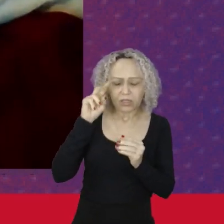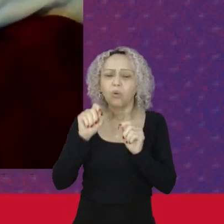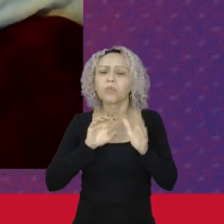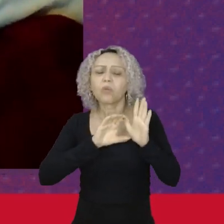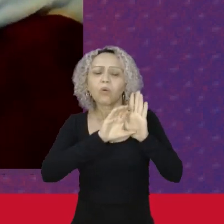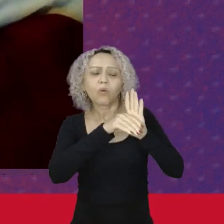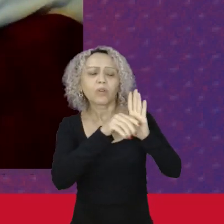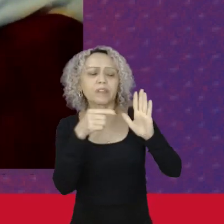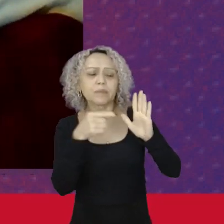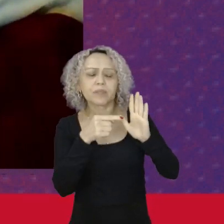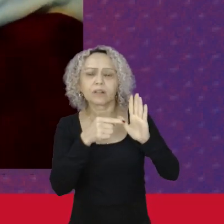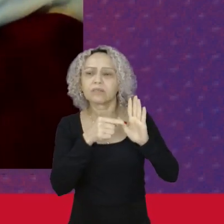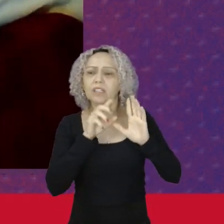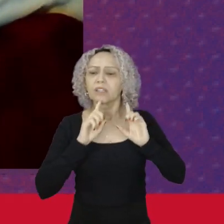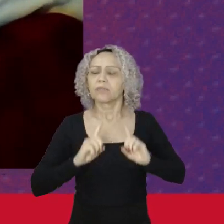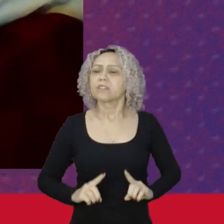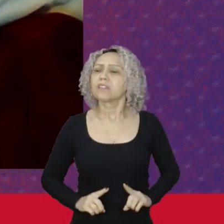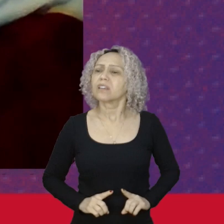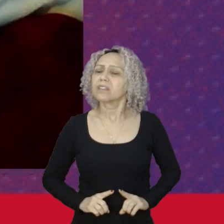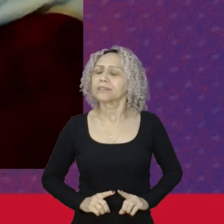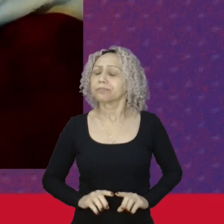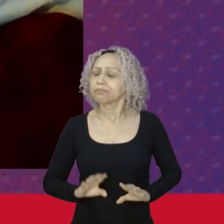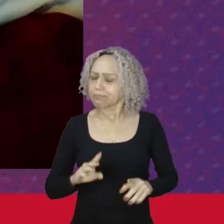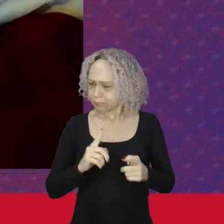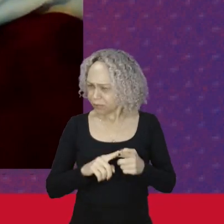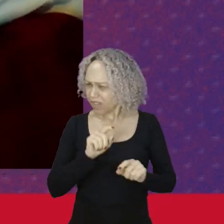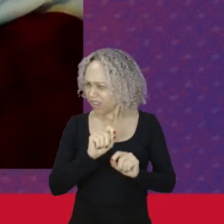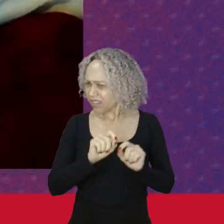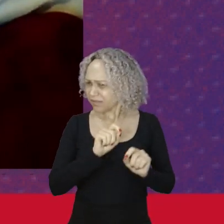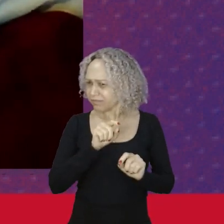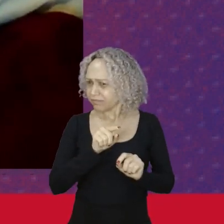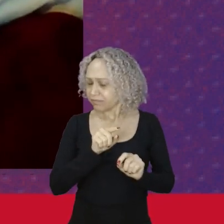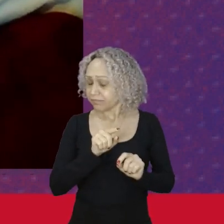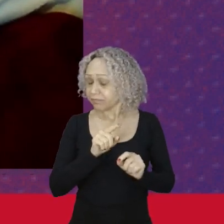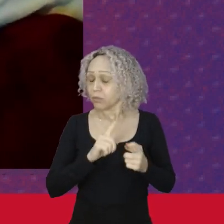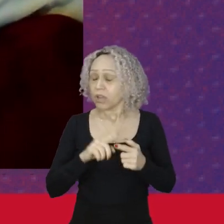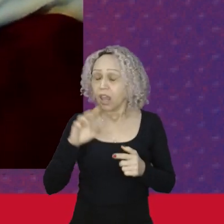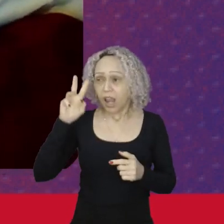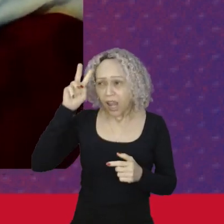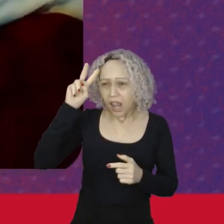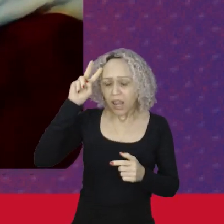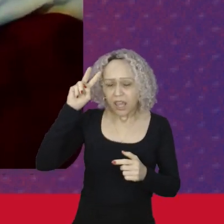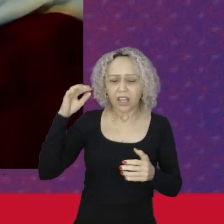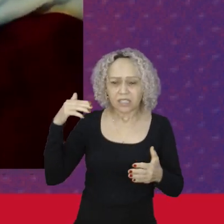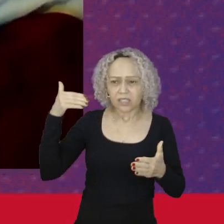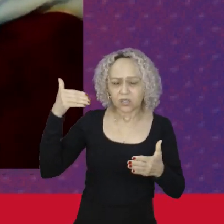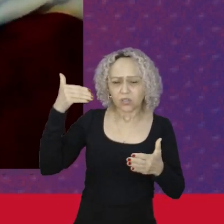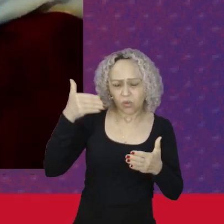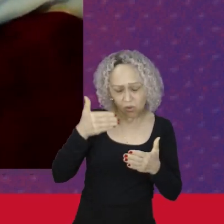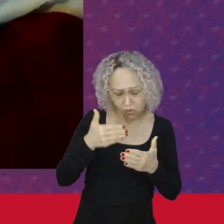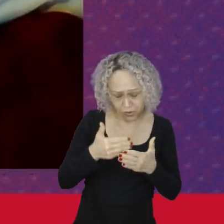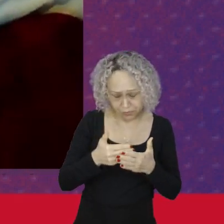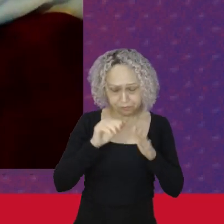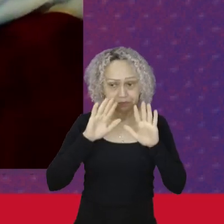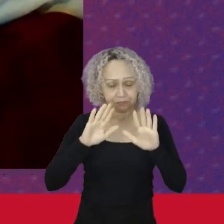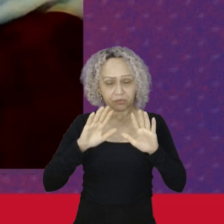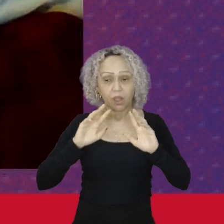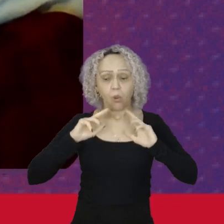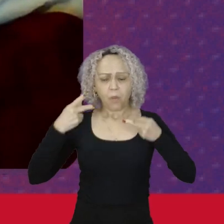deficiência. Por que isso? Porque a partir da história de que a humanidade